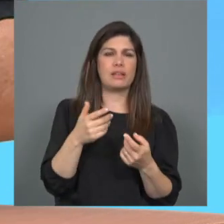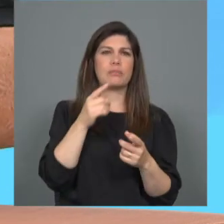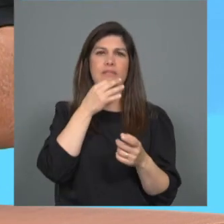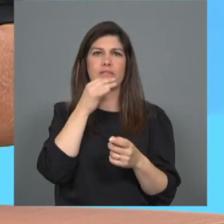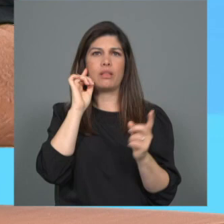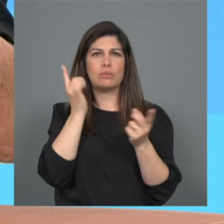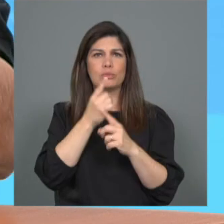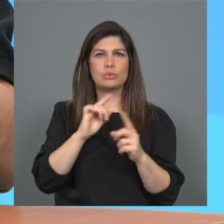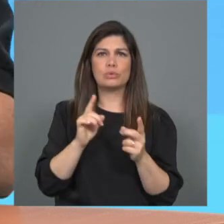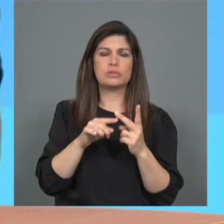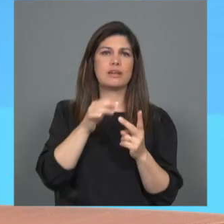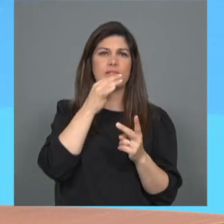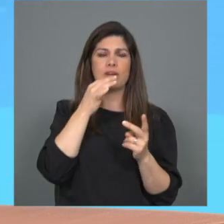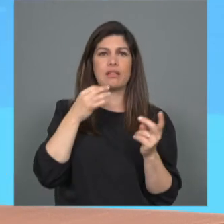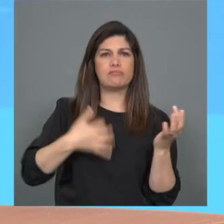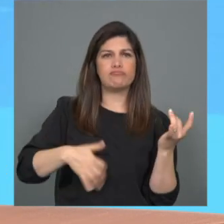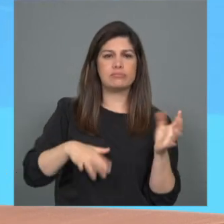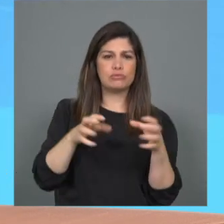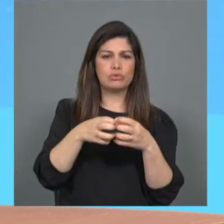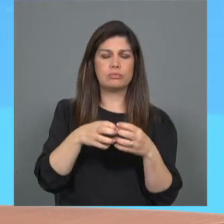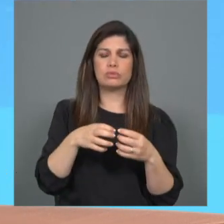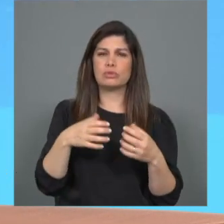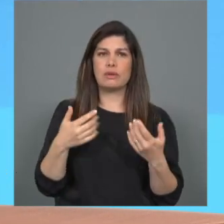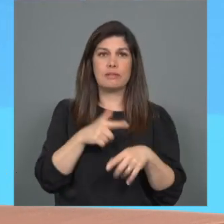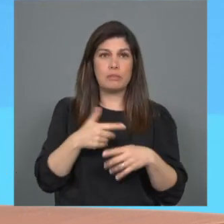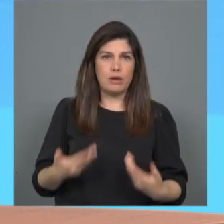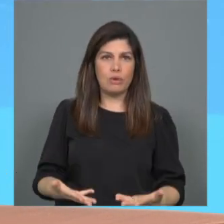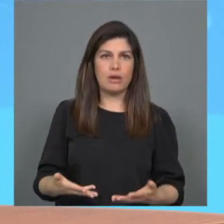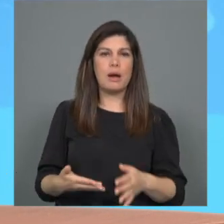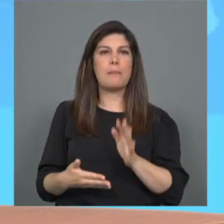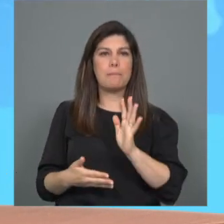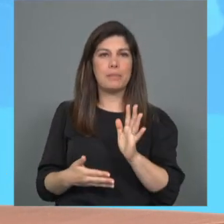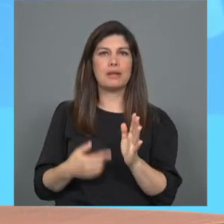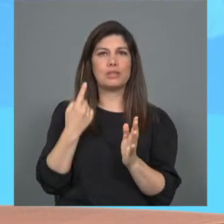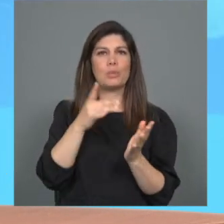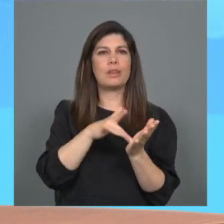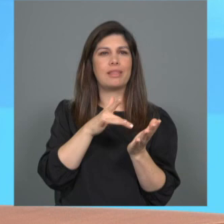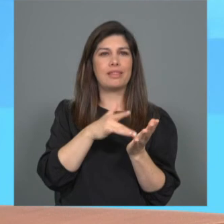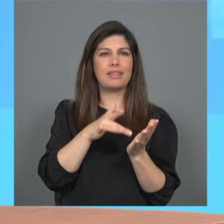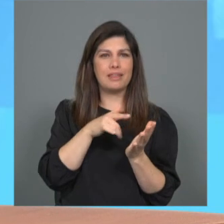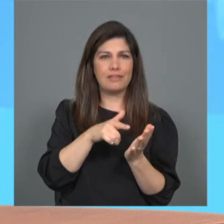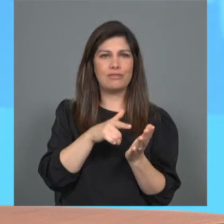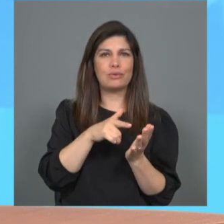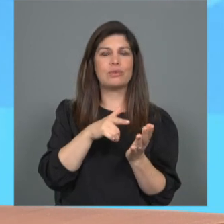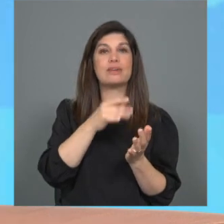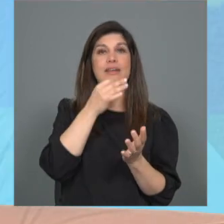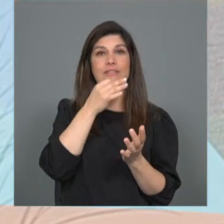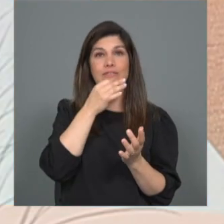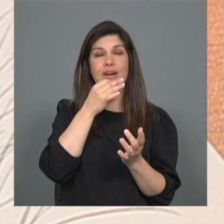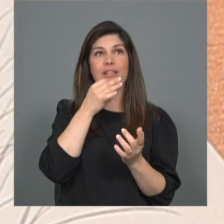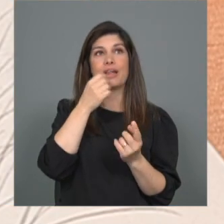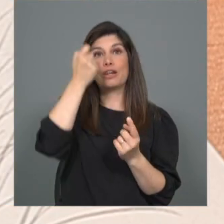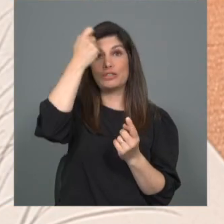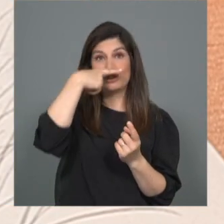de bandas atuais, mas é um livro sobre o livro. Sobre a história do livro. Sobre a história do livro. Há